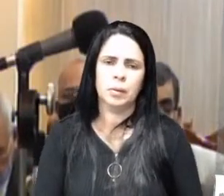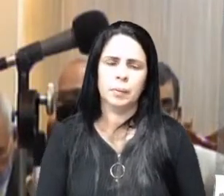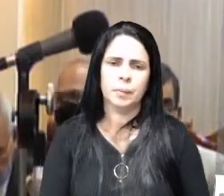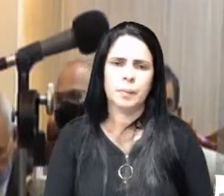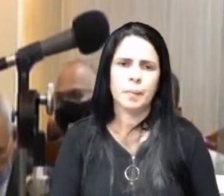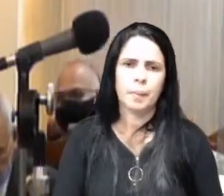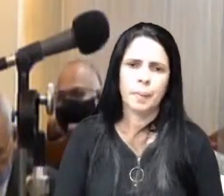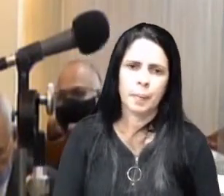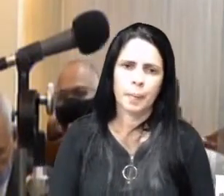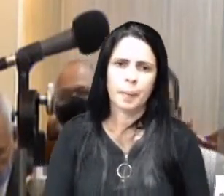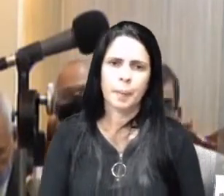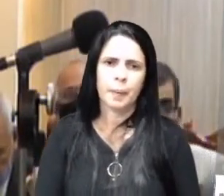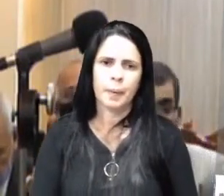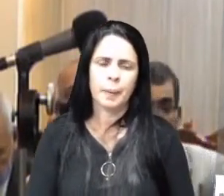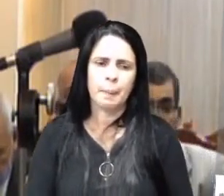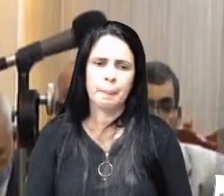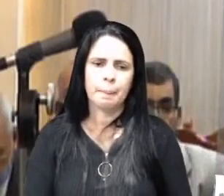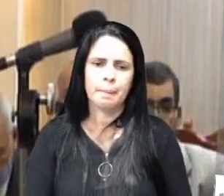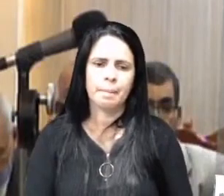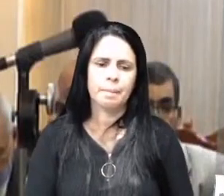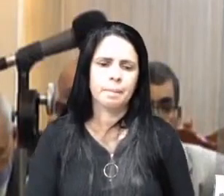admoestando-nos uns aos outros.